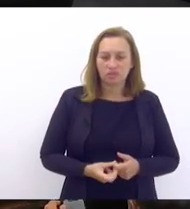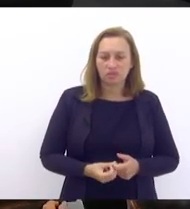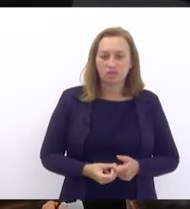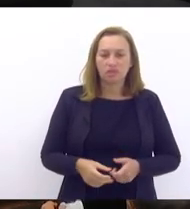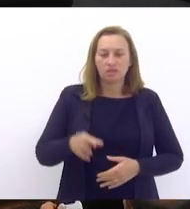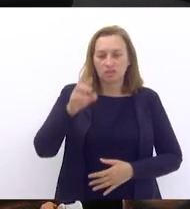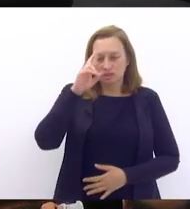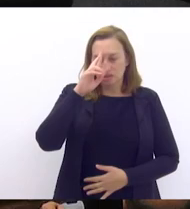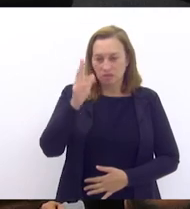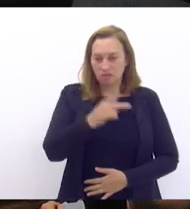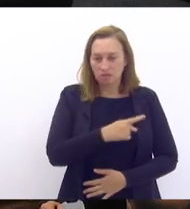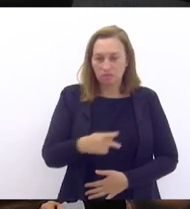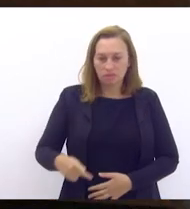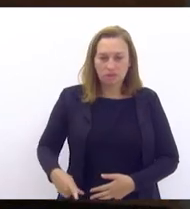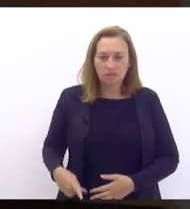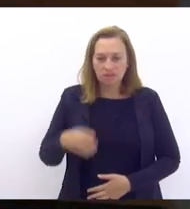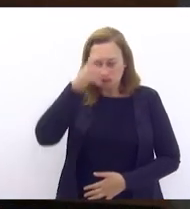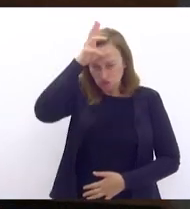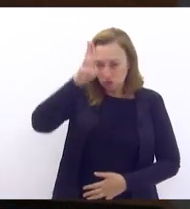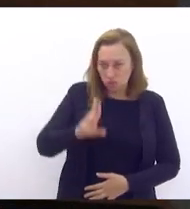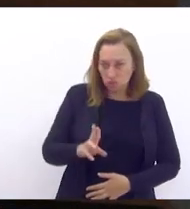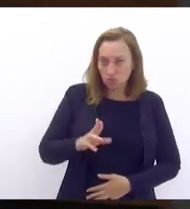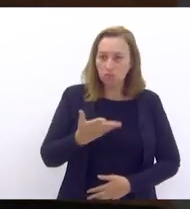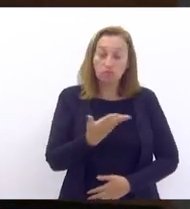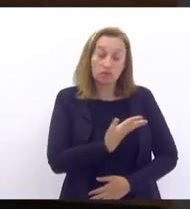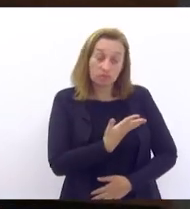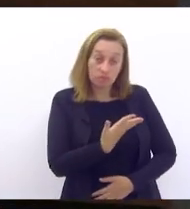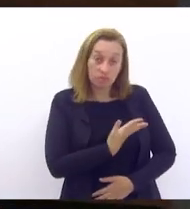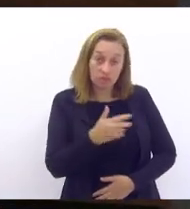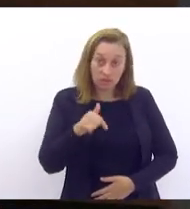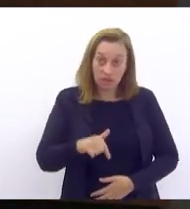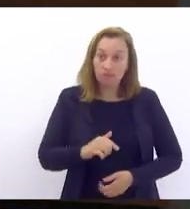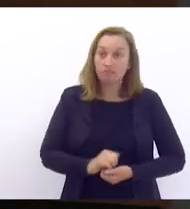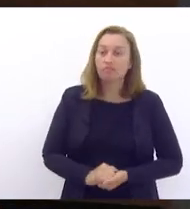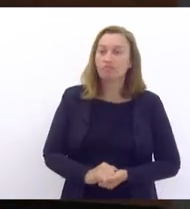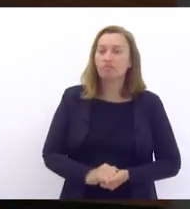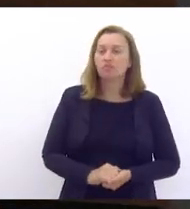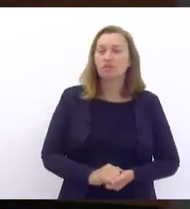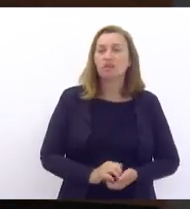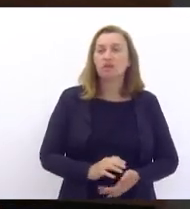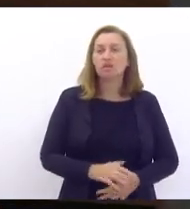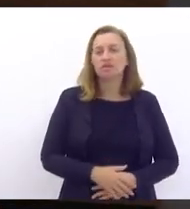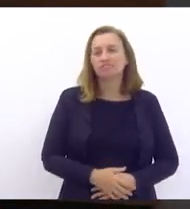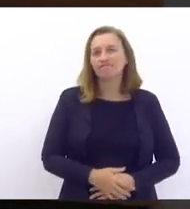Senhora presidenta, tia Ju, os colegas aqui. Eu,